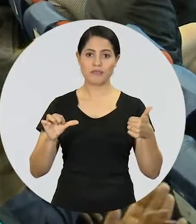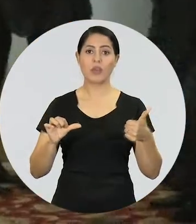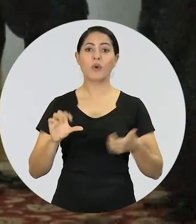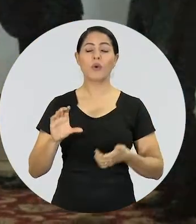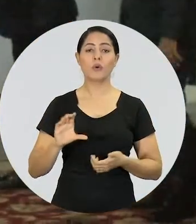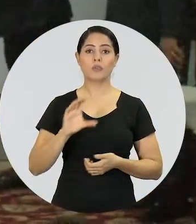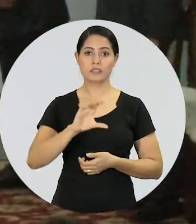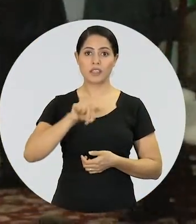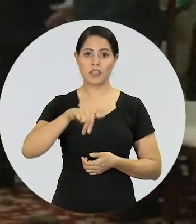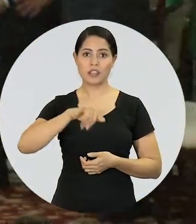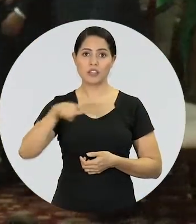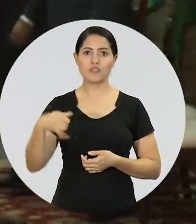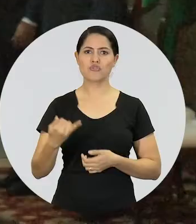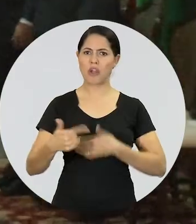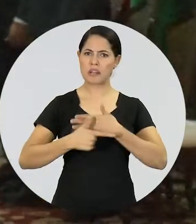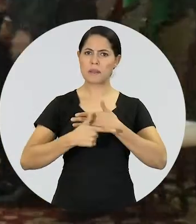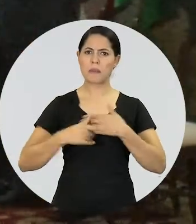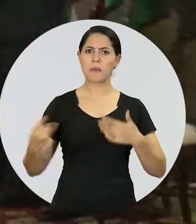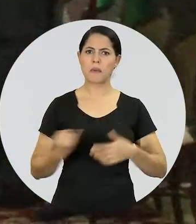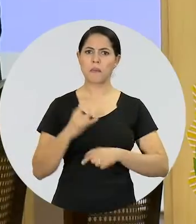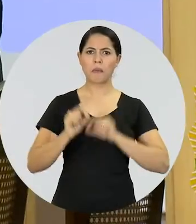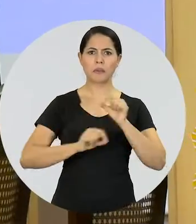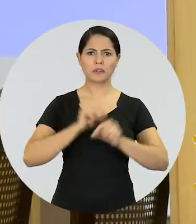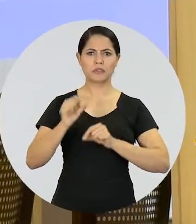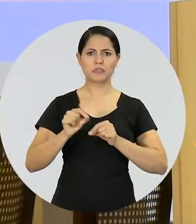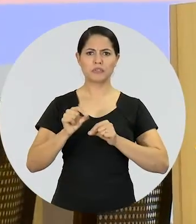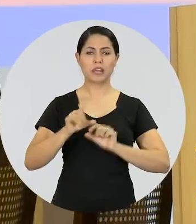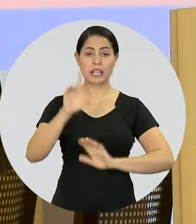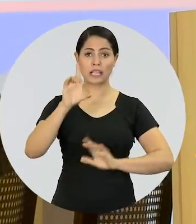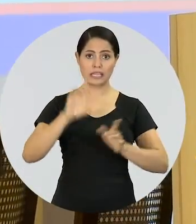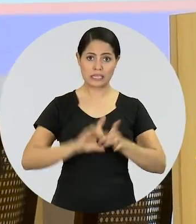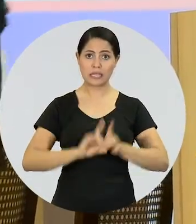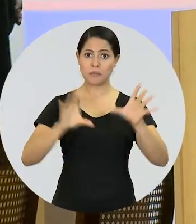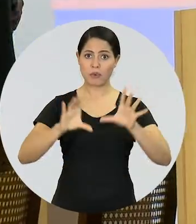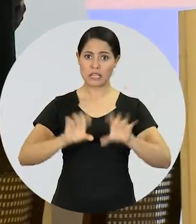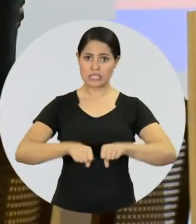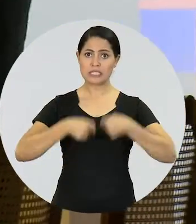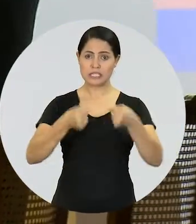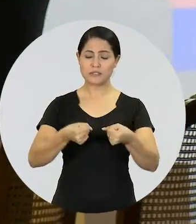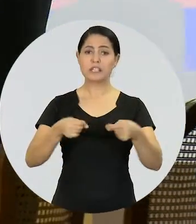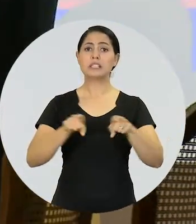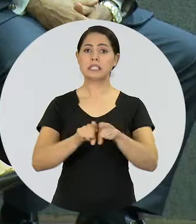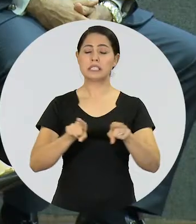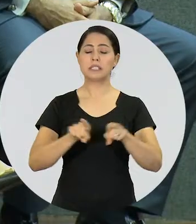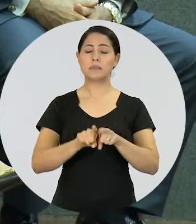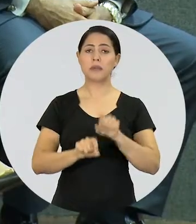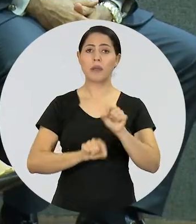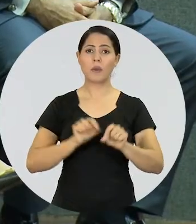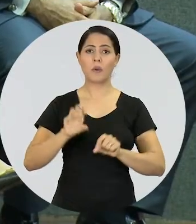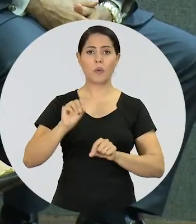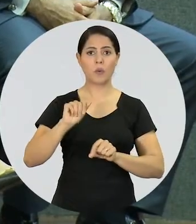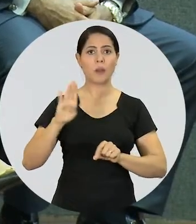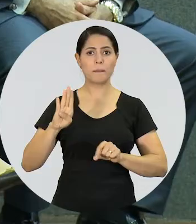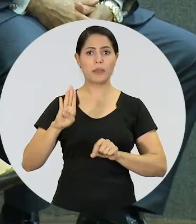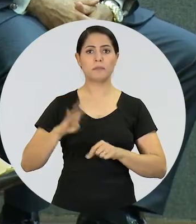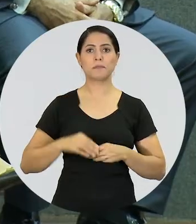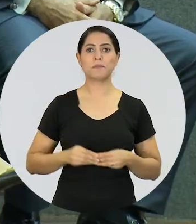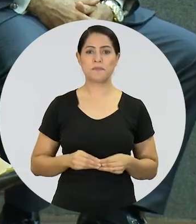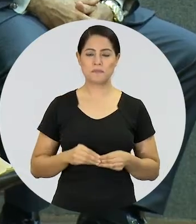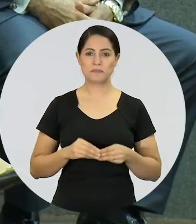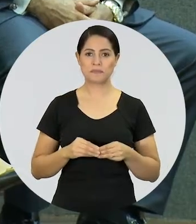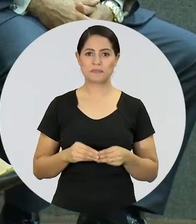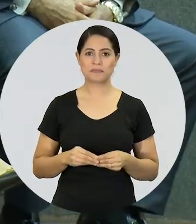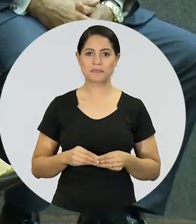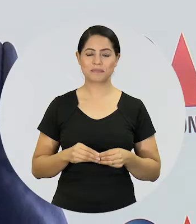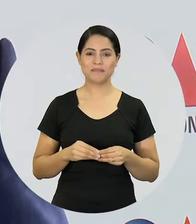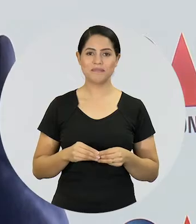2019-2021. O CNJ tem um papel fundamental para a manutenção do Estado Democrático de Direito, assim como a Ordem dos